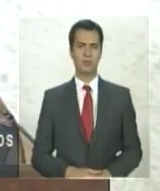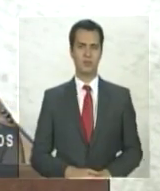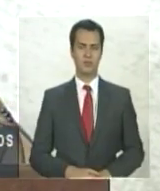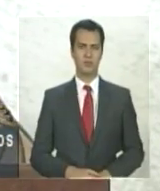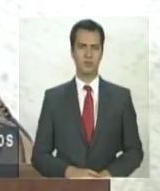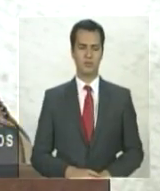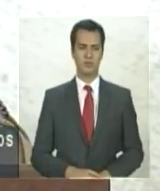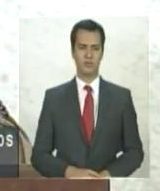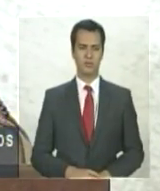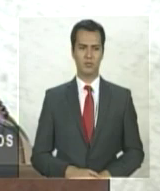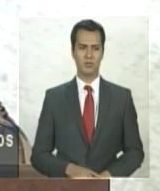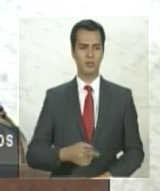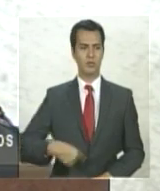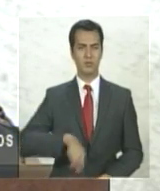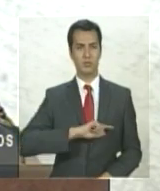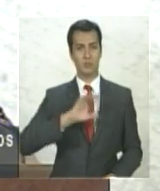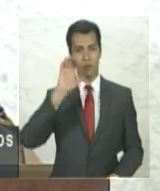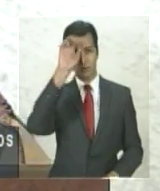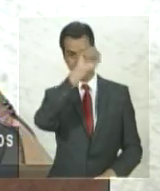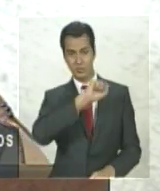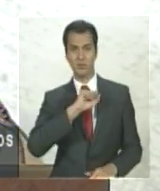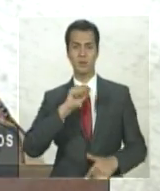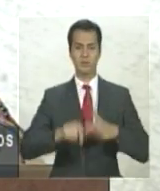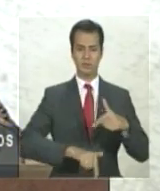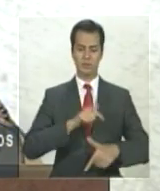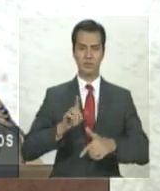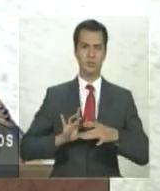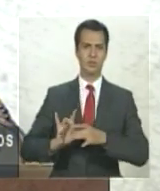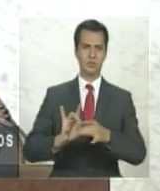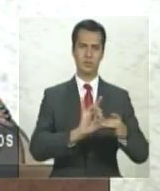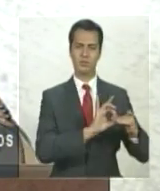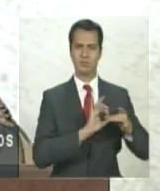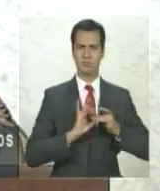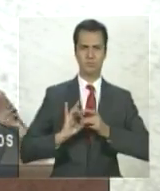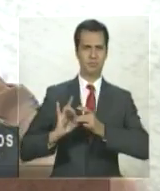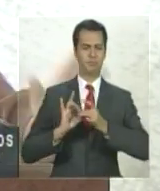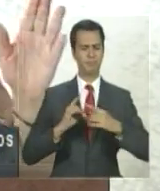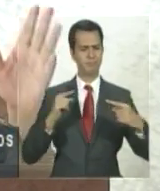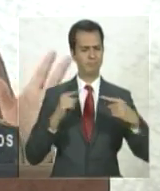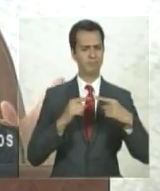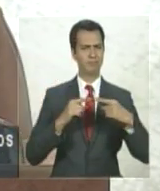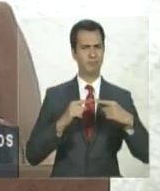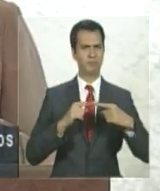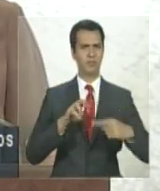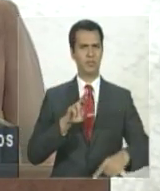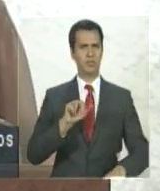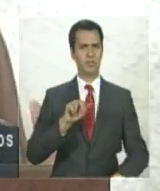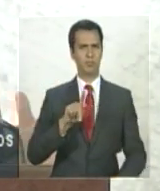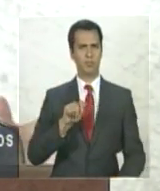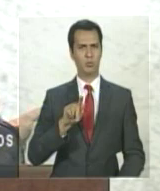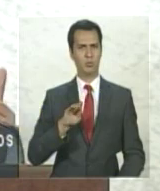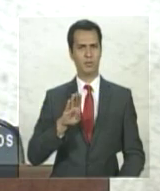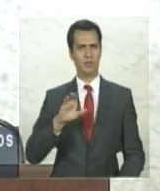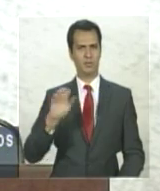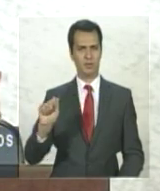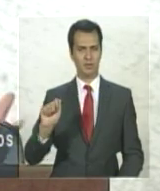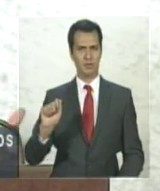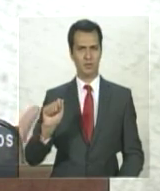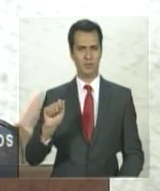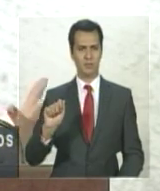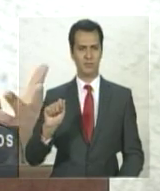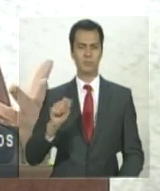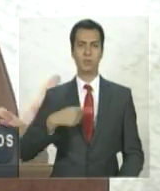Reaprendemos a atuar em parceria de forma extremamente republicana, não olhando, quando nós